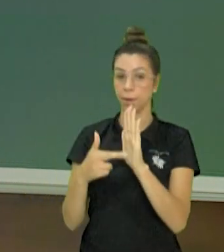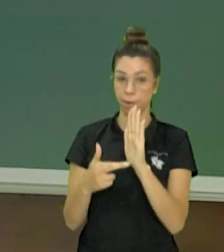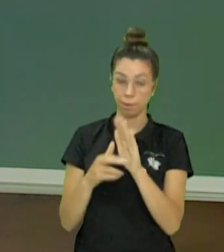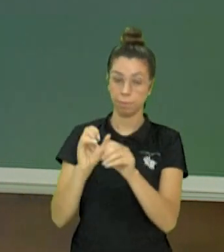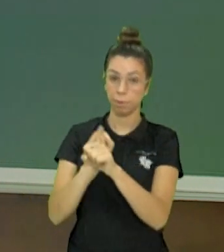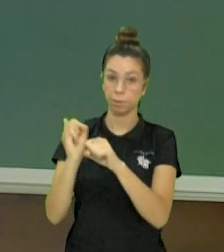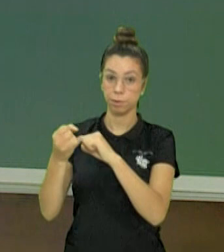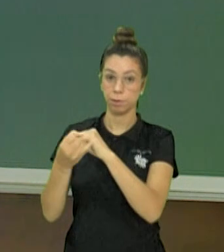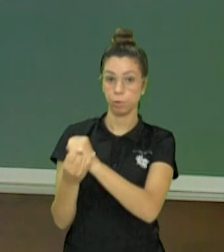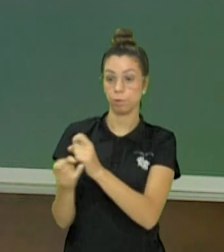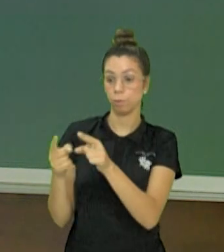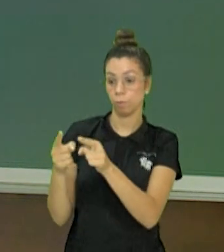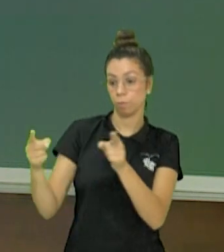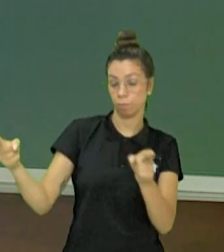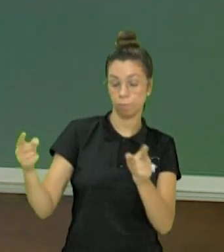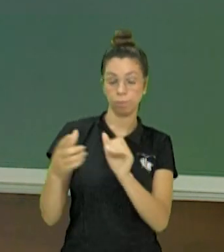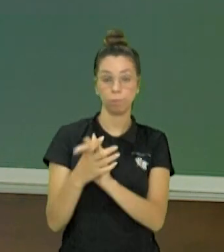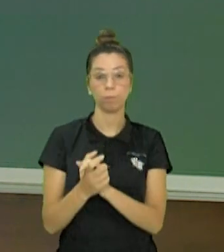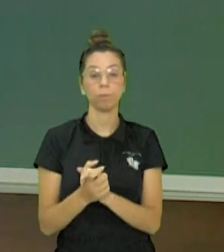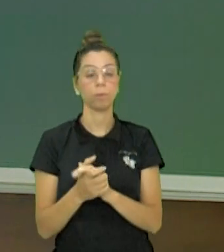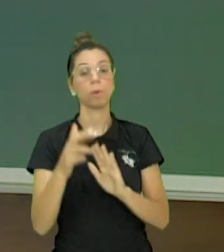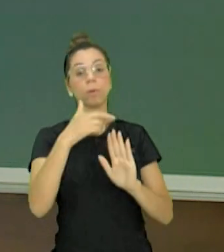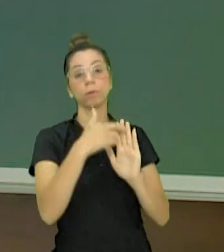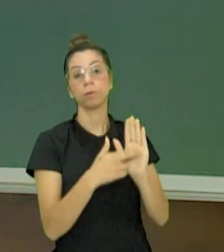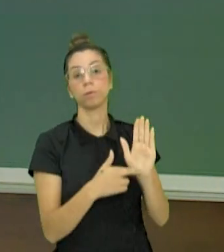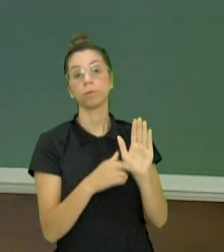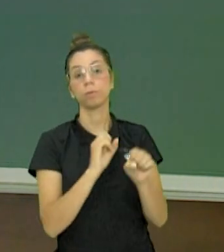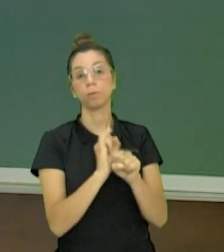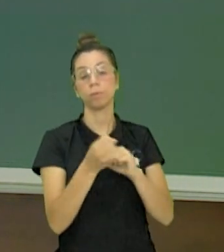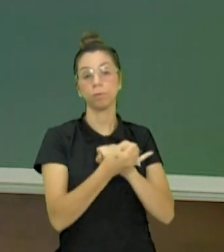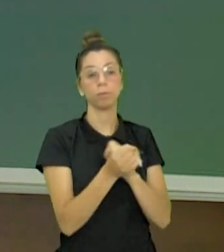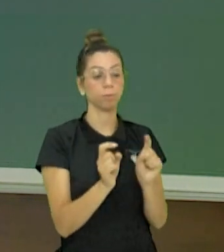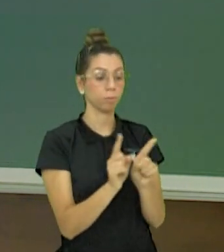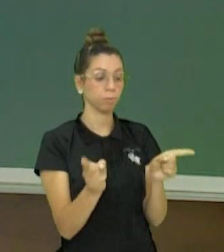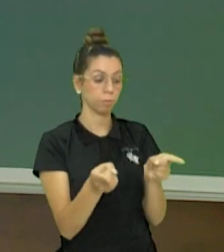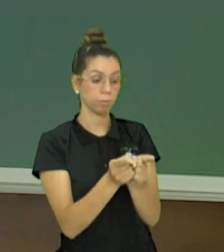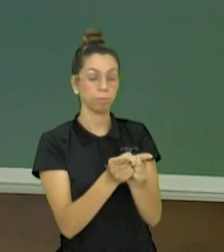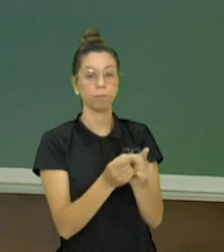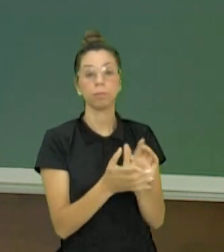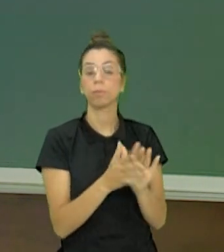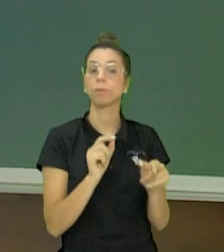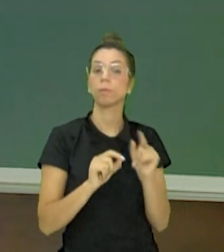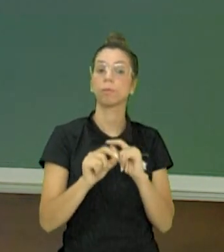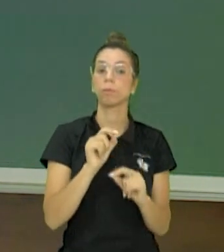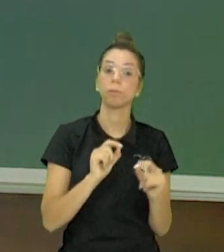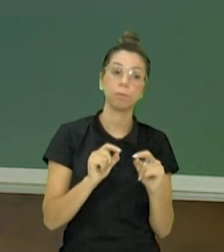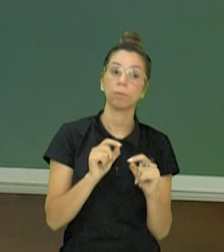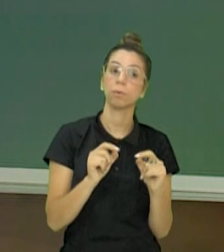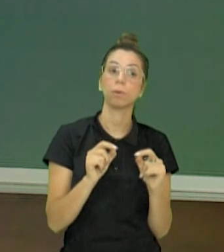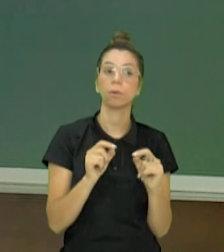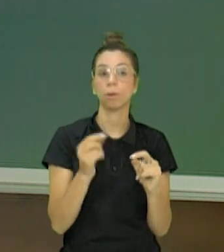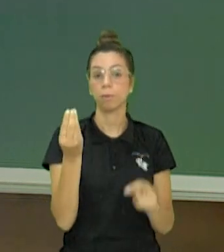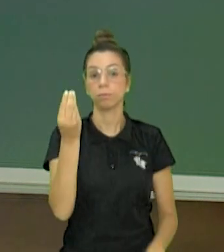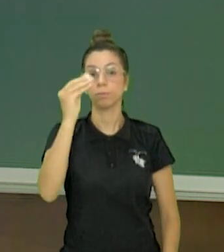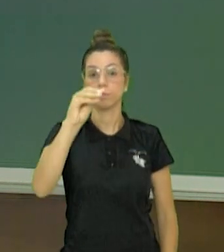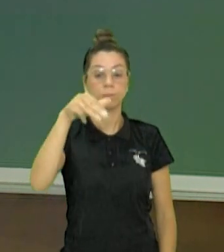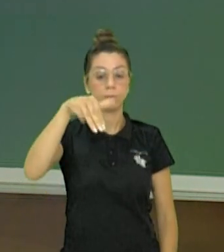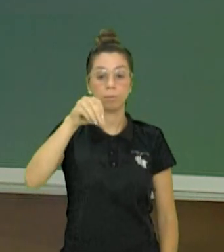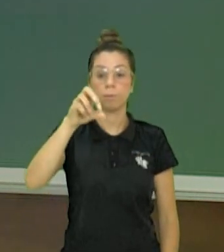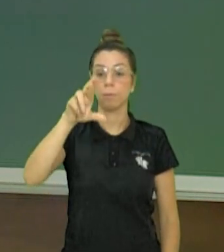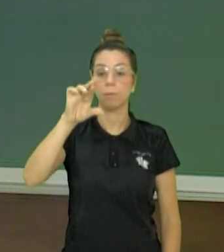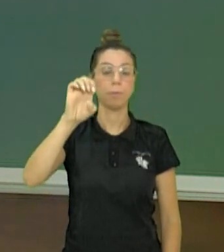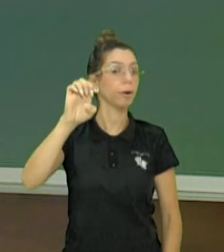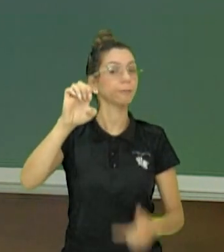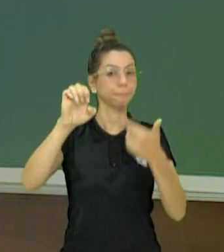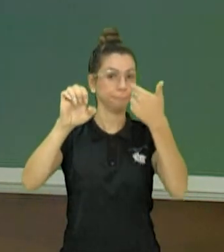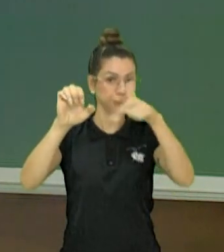tá? E a regra para adjetivos curtos? Quando você tem um adjetivo curto, você não coloca esse more